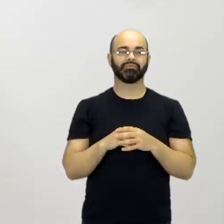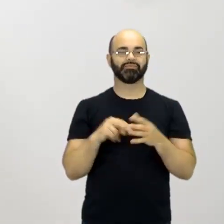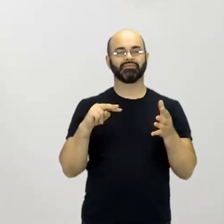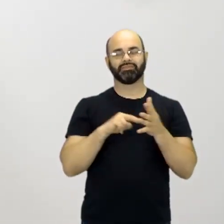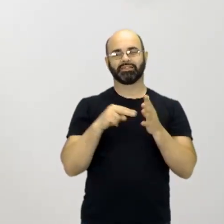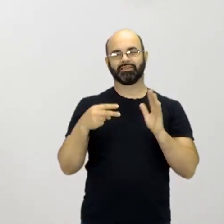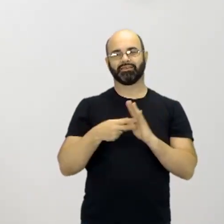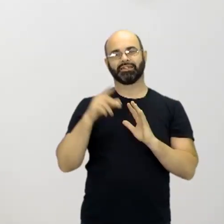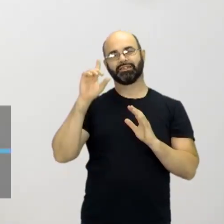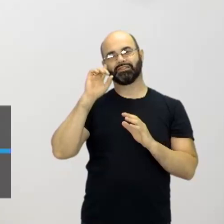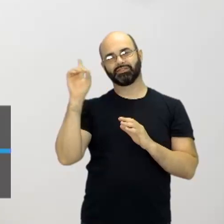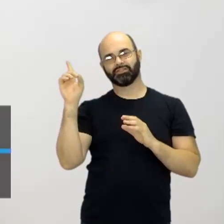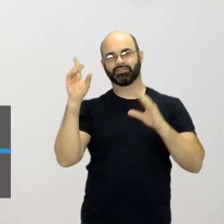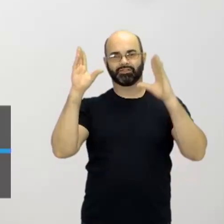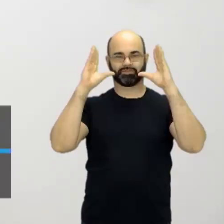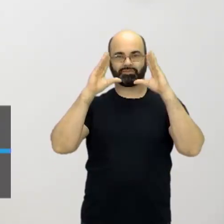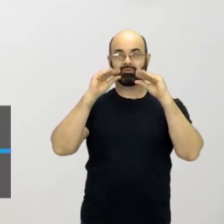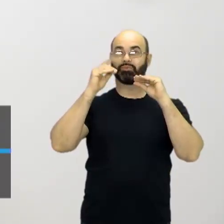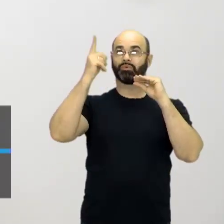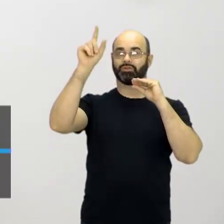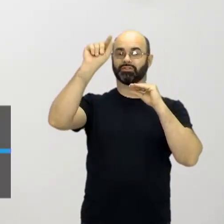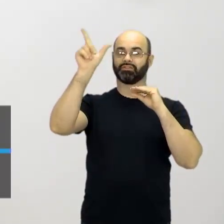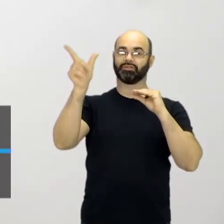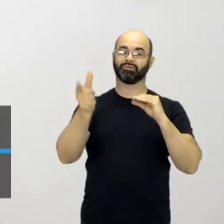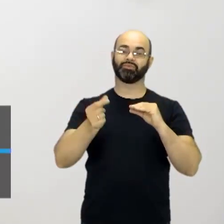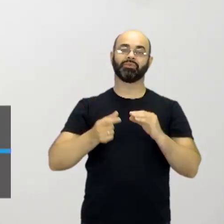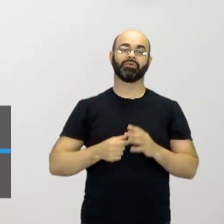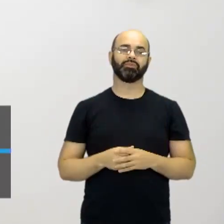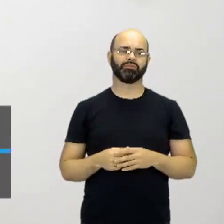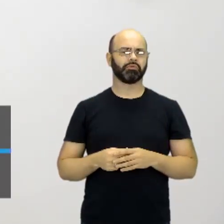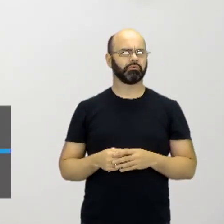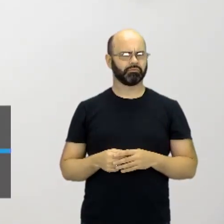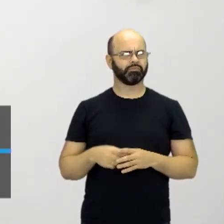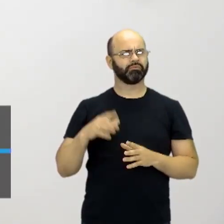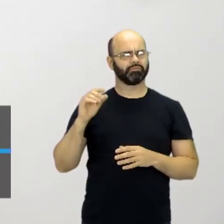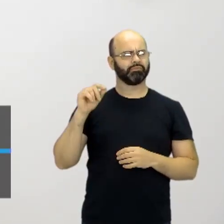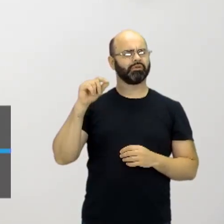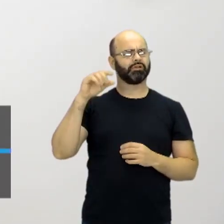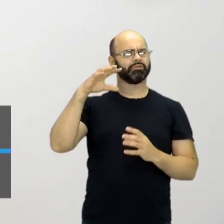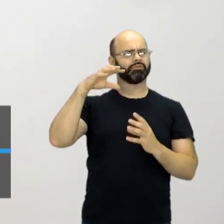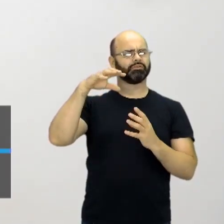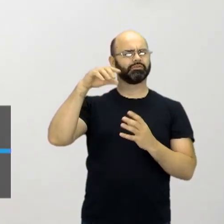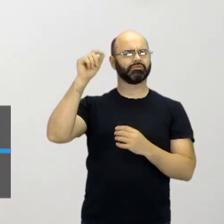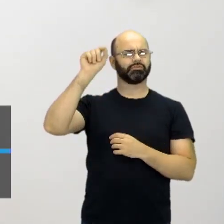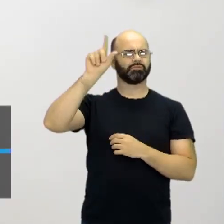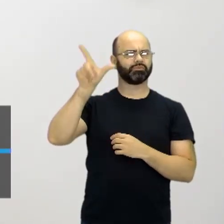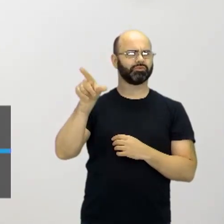próprio dia EA noite na lua Será que a lua tem rotação também